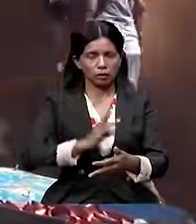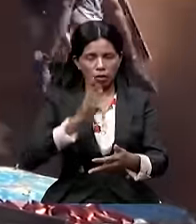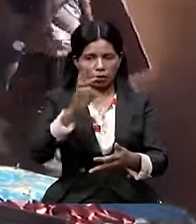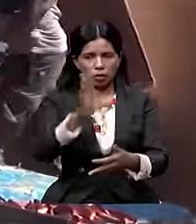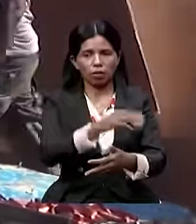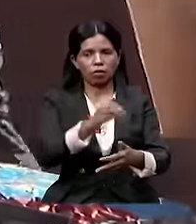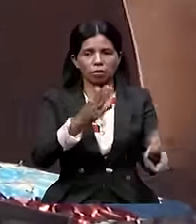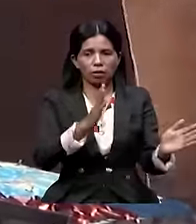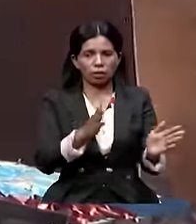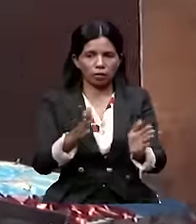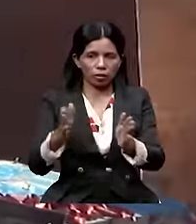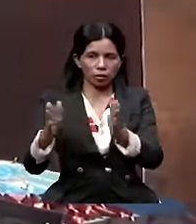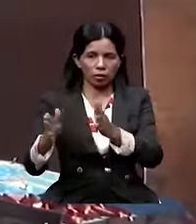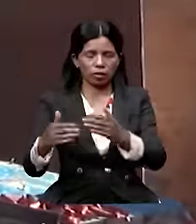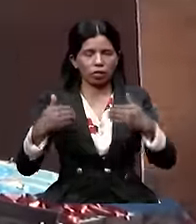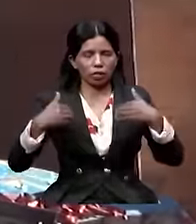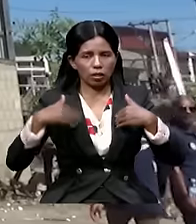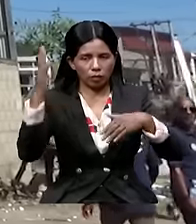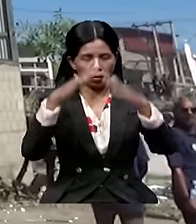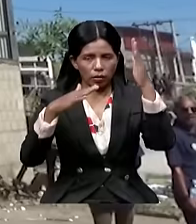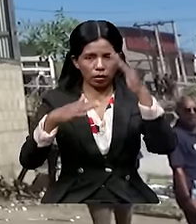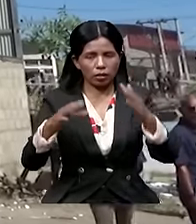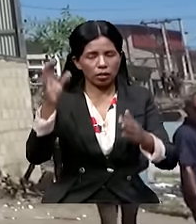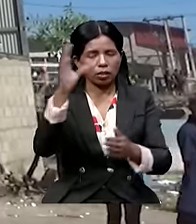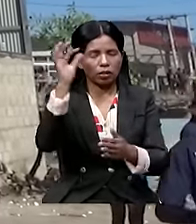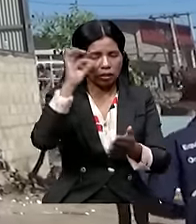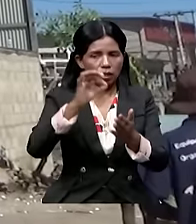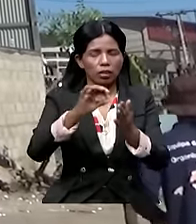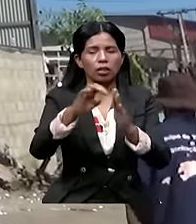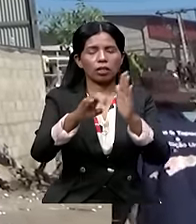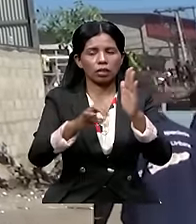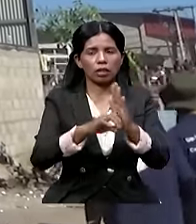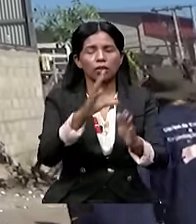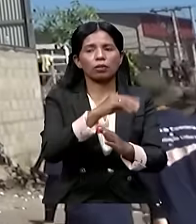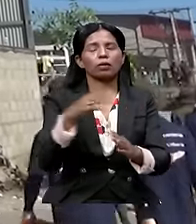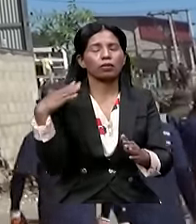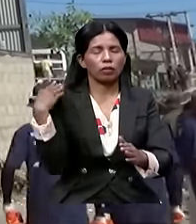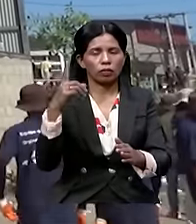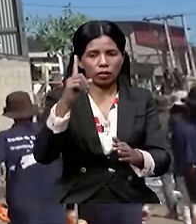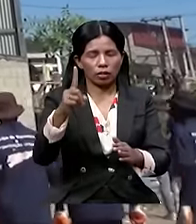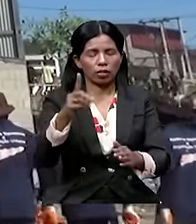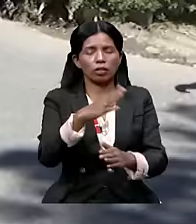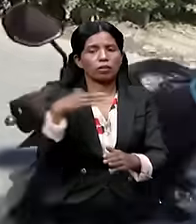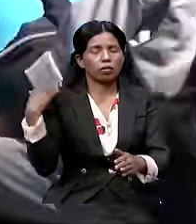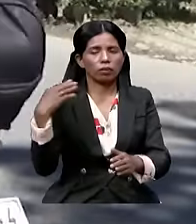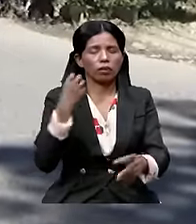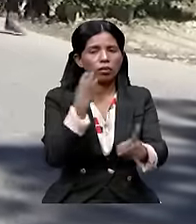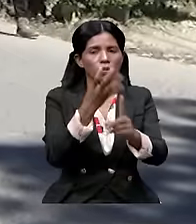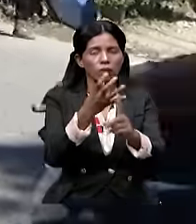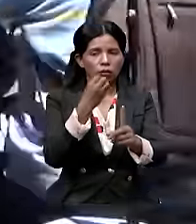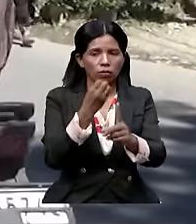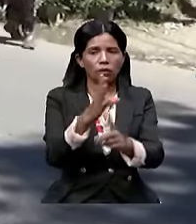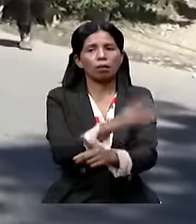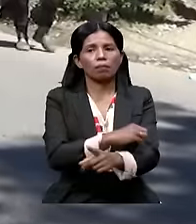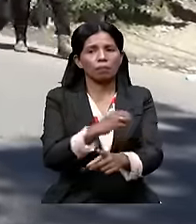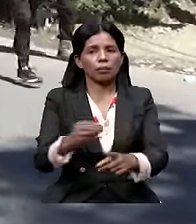e a processo evicção, né, moço desentendimento entre secretário de Estado no jovem Ida, tama desconfia, jovem refere, tolok secretário de Estado,